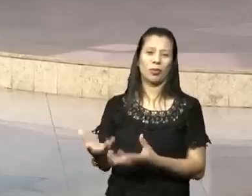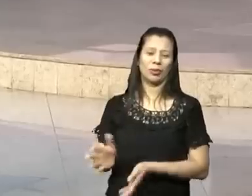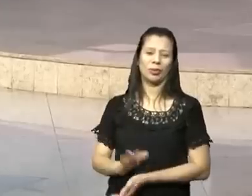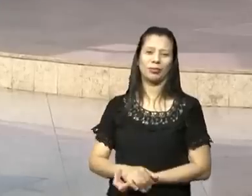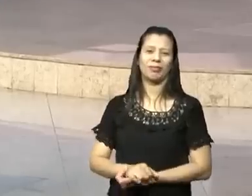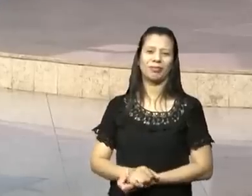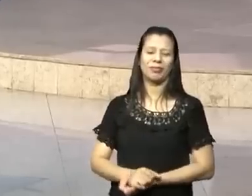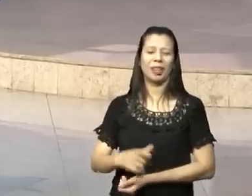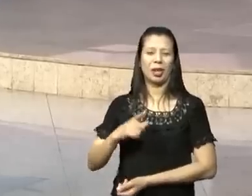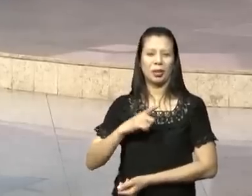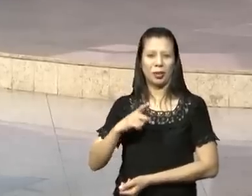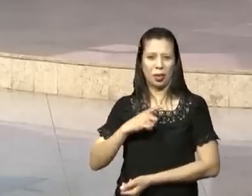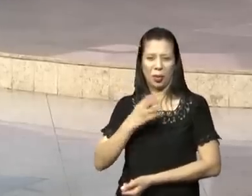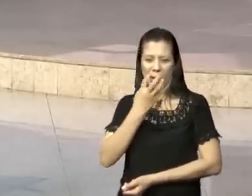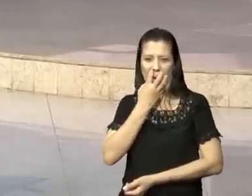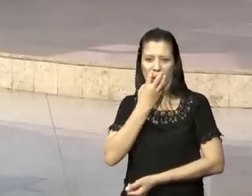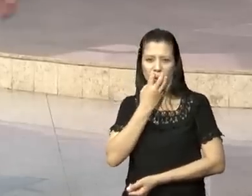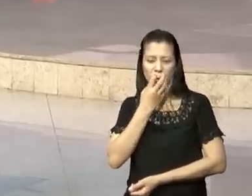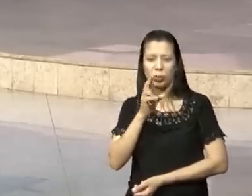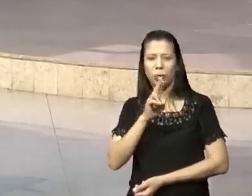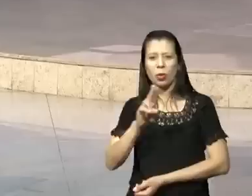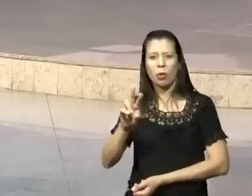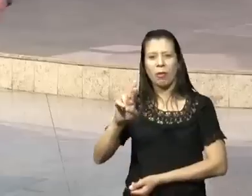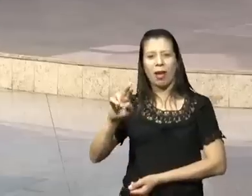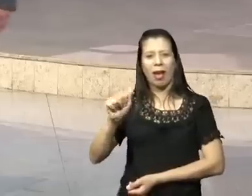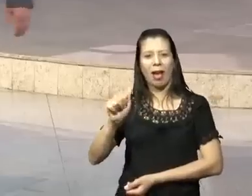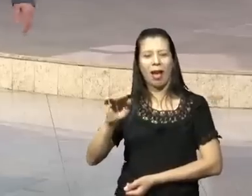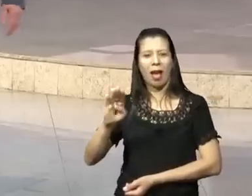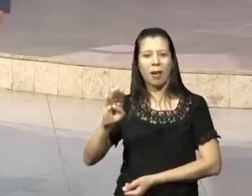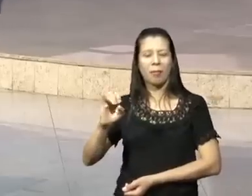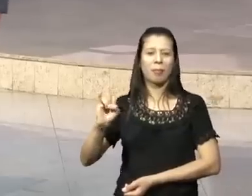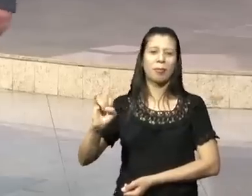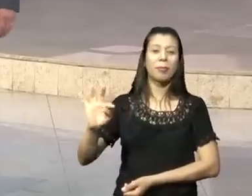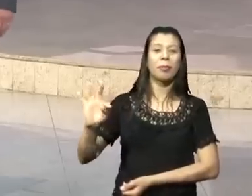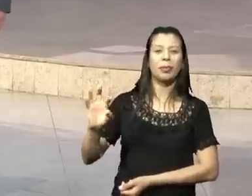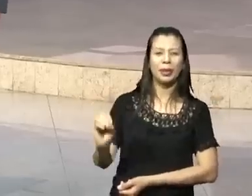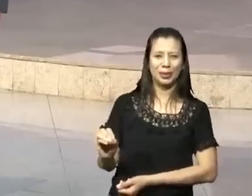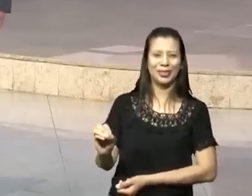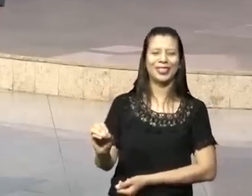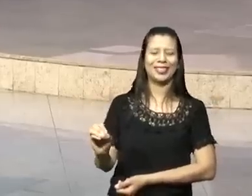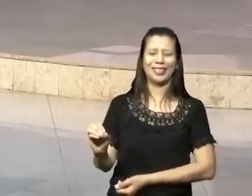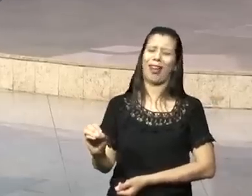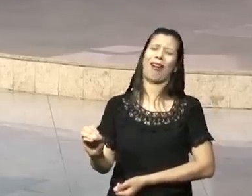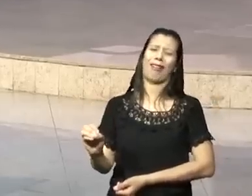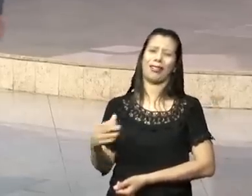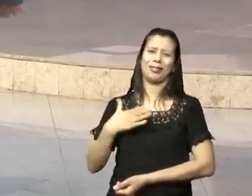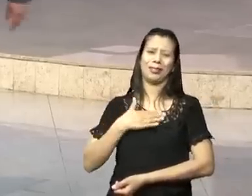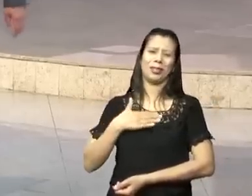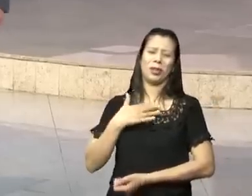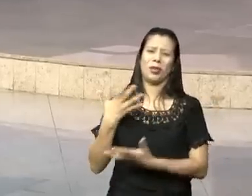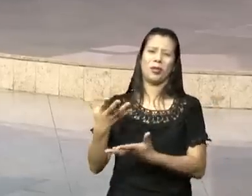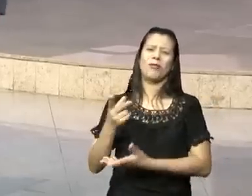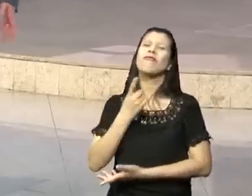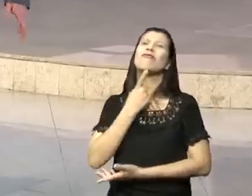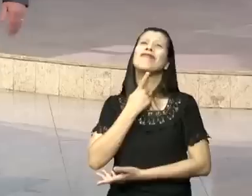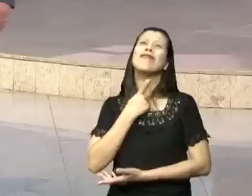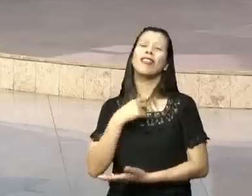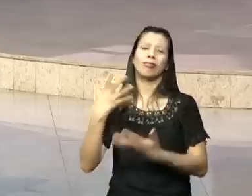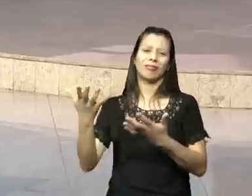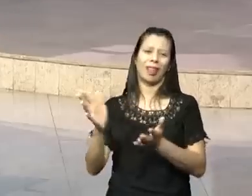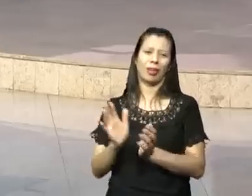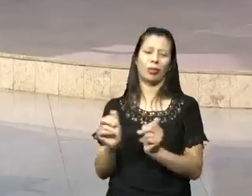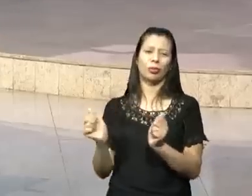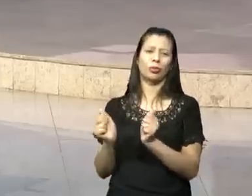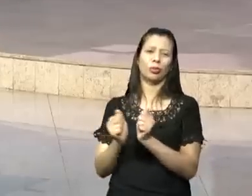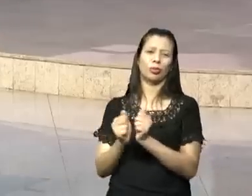chamado Rabito eu não posso trazer ele para São Paulo um dia se você quiser eu boto uma foto do Rabito eu gosto de pegar